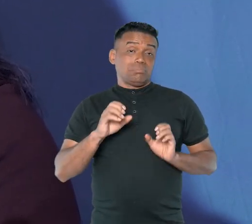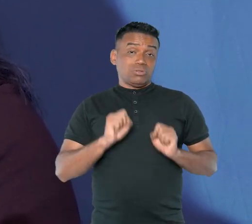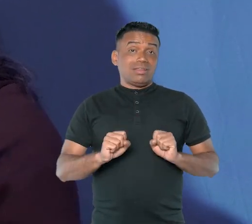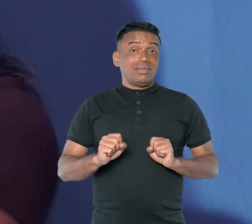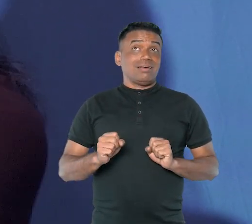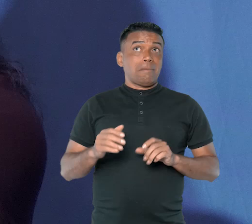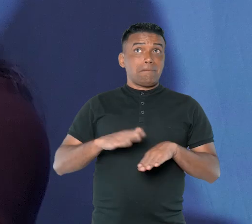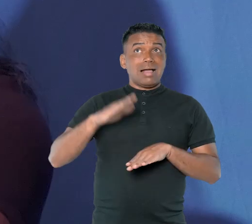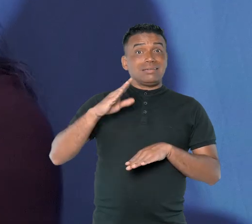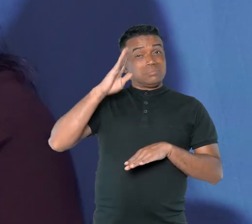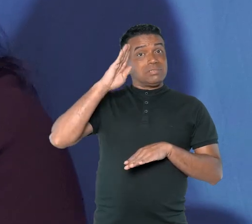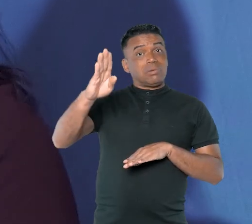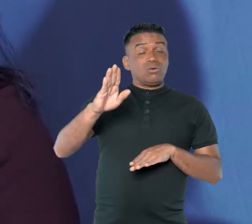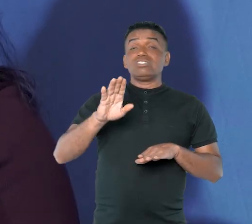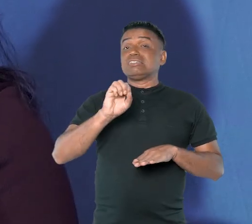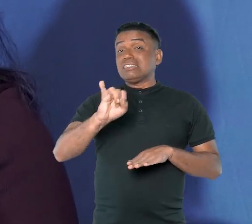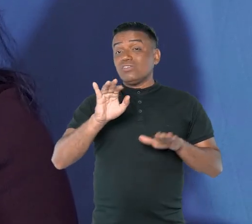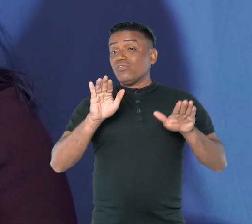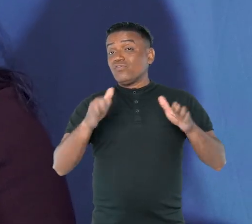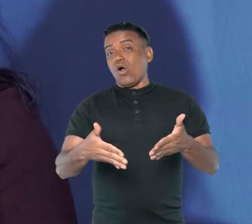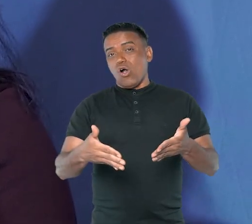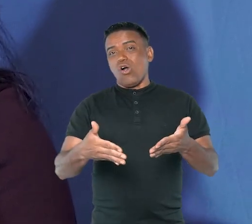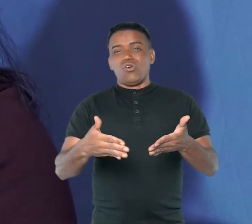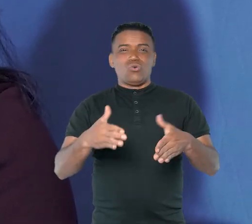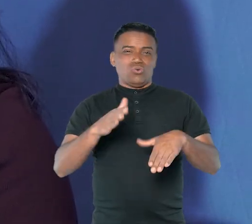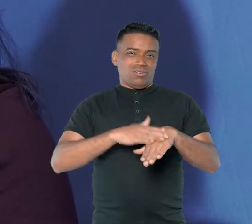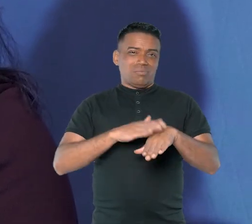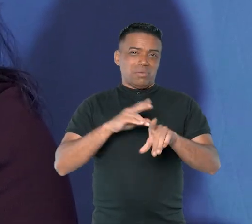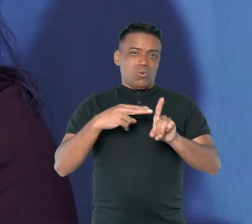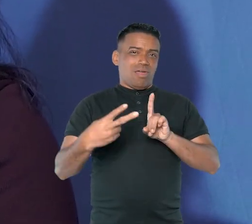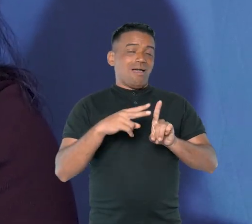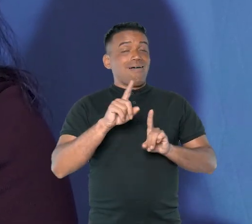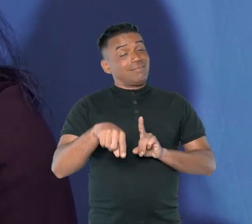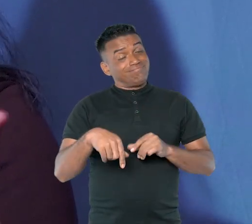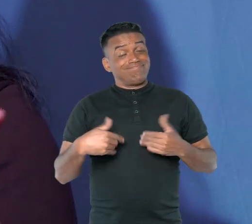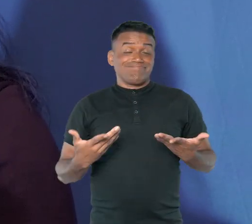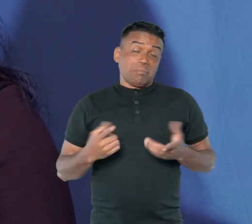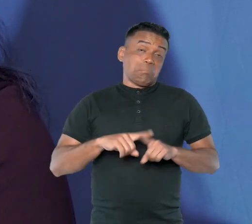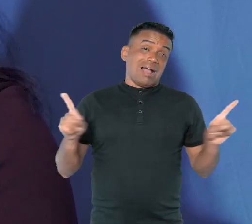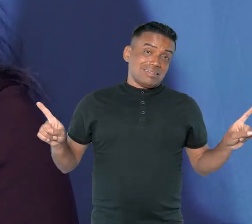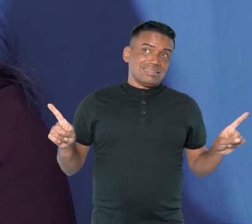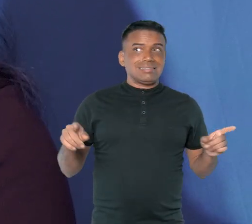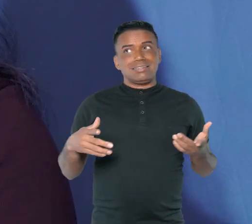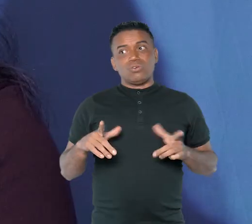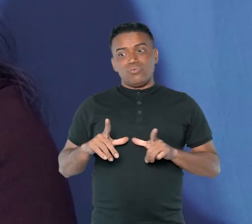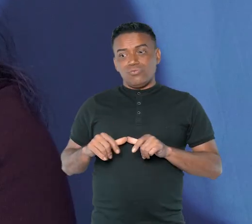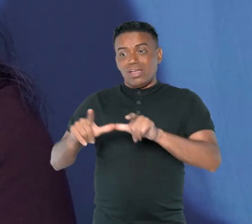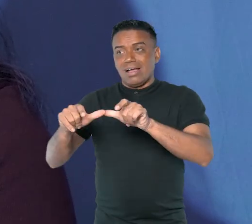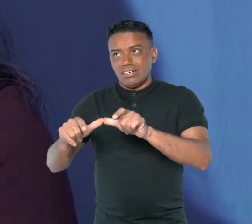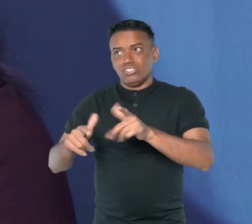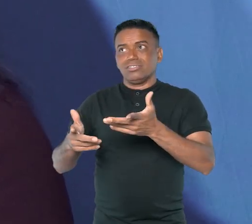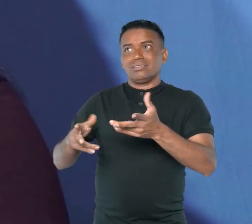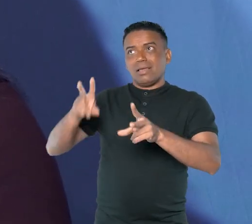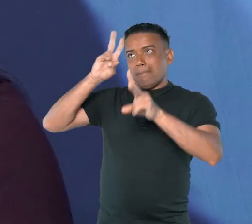fosse esse o foco, né, do olhar mesmo. Mas como foram viagens